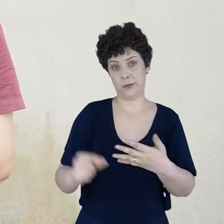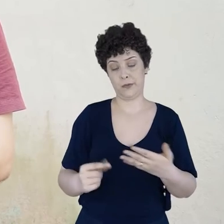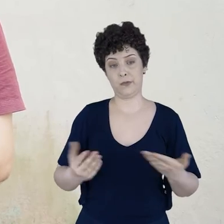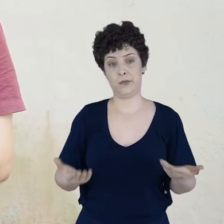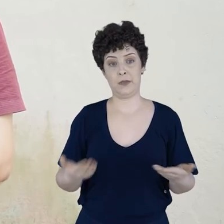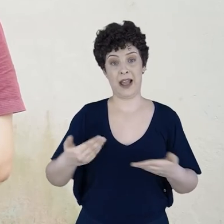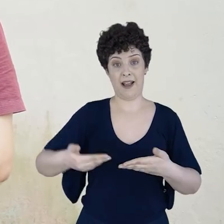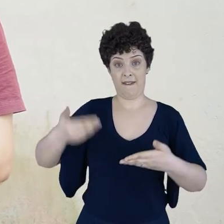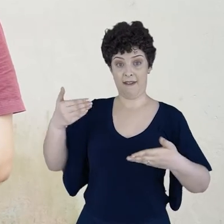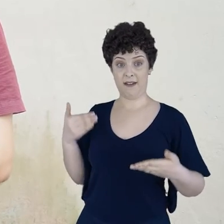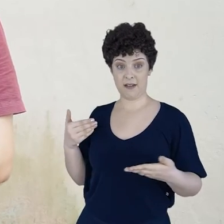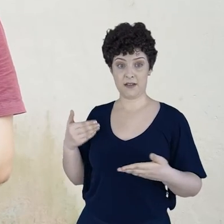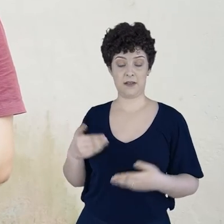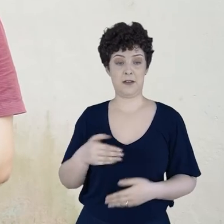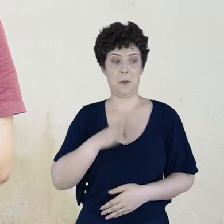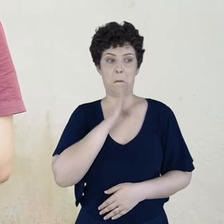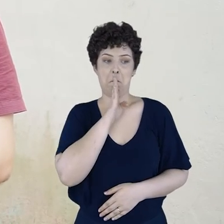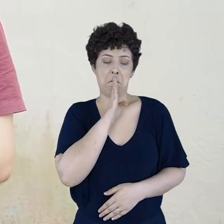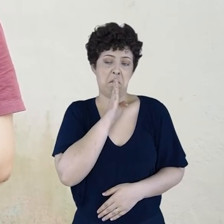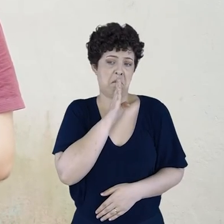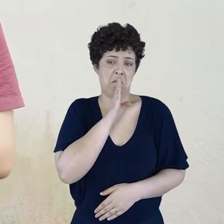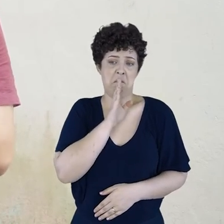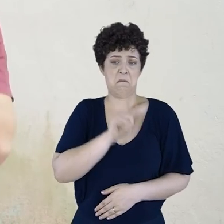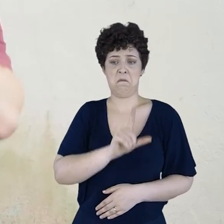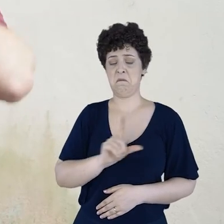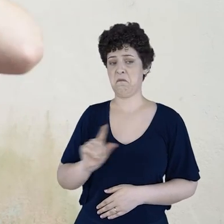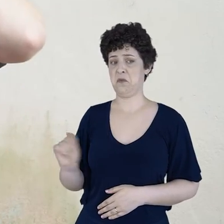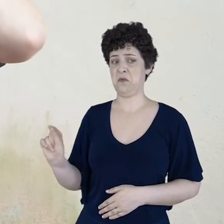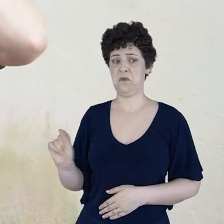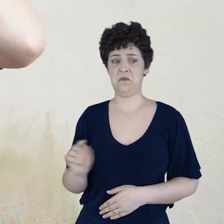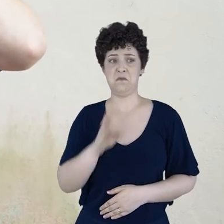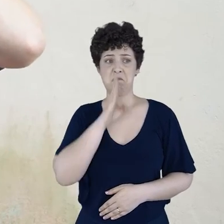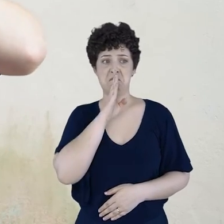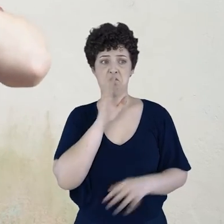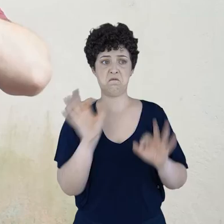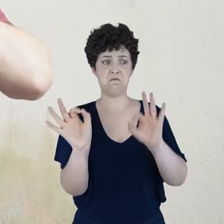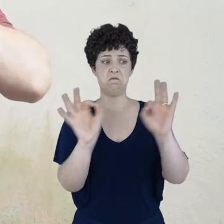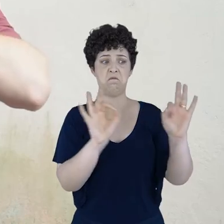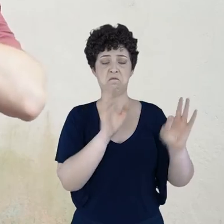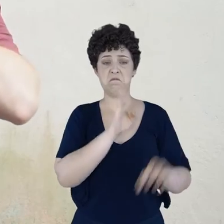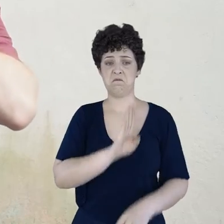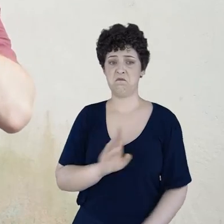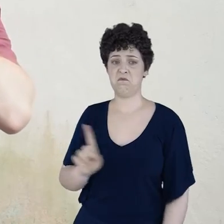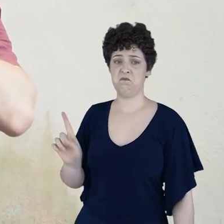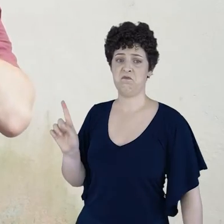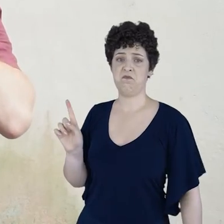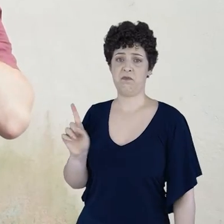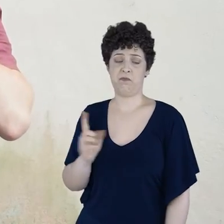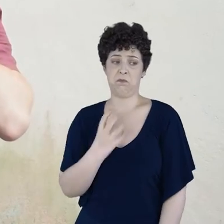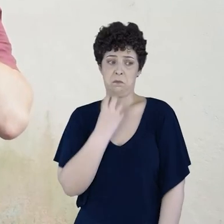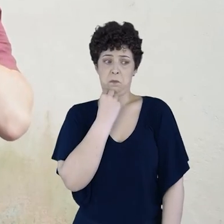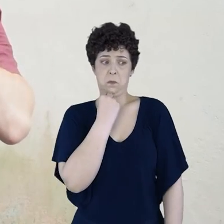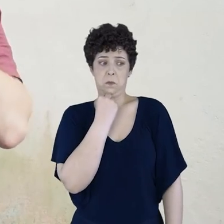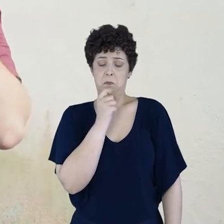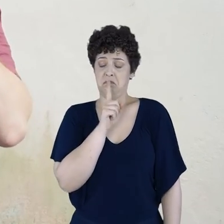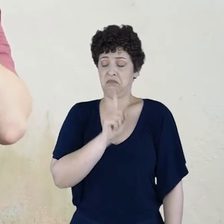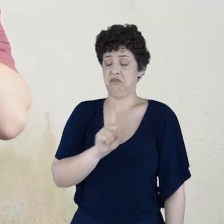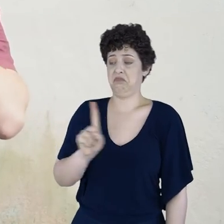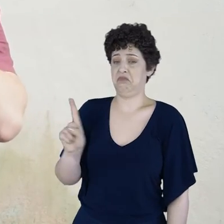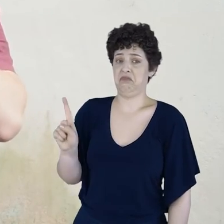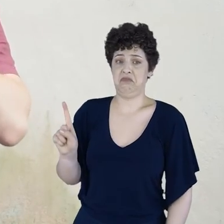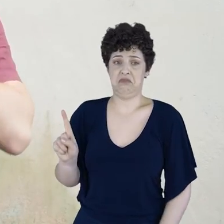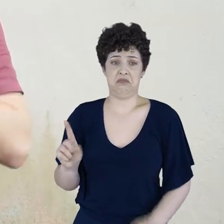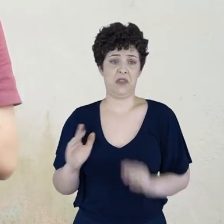algumas questões, né? Que antes ficava quieto. E, mexe no cabelo. Né? Voltava pra engolir e voltava